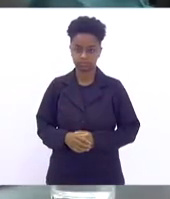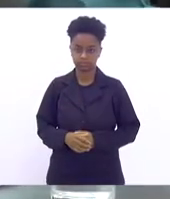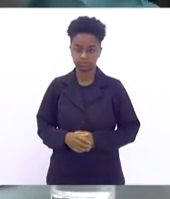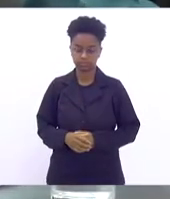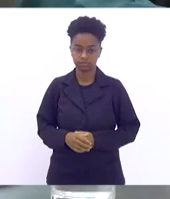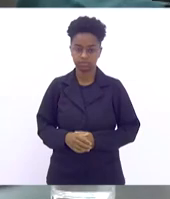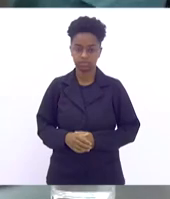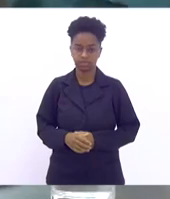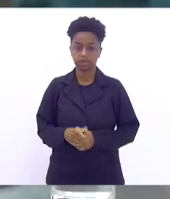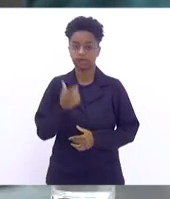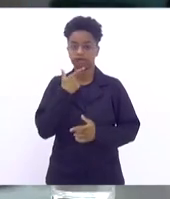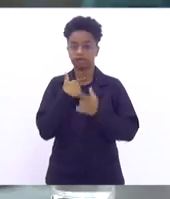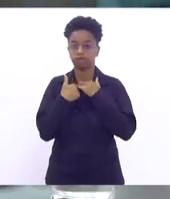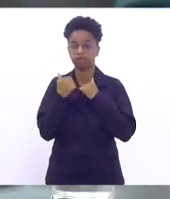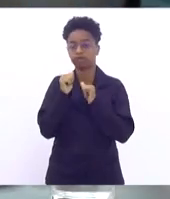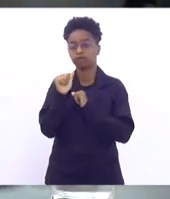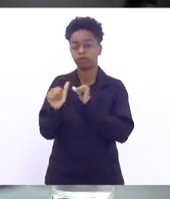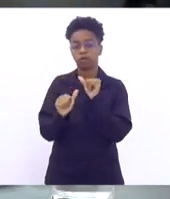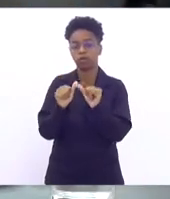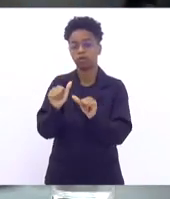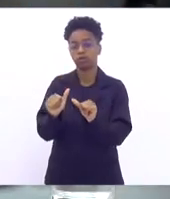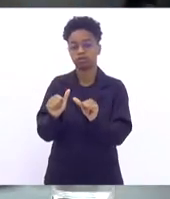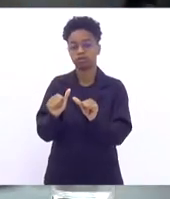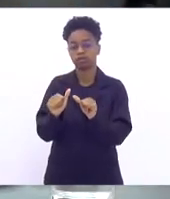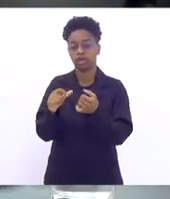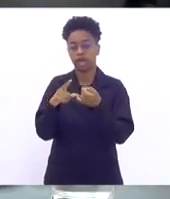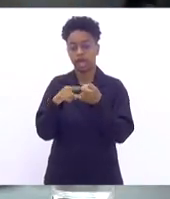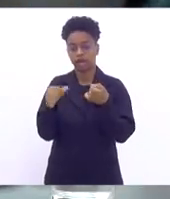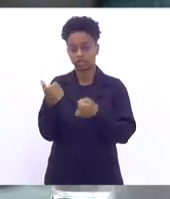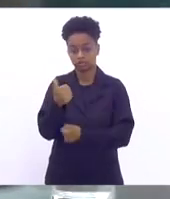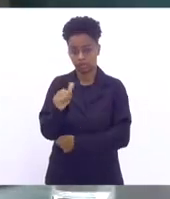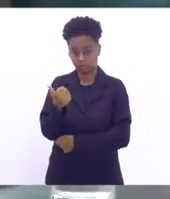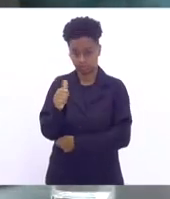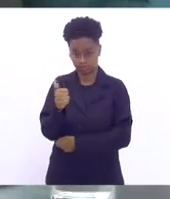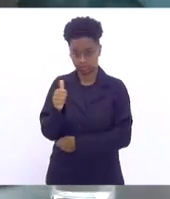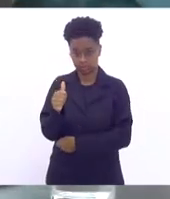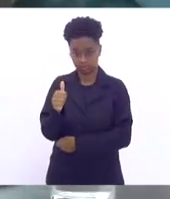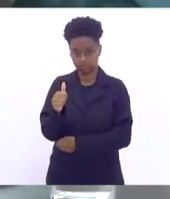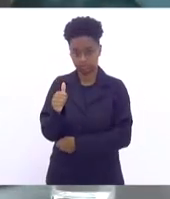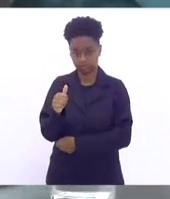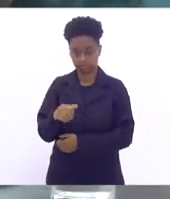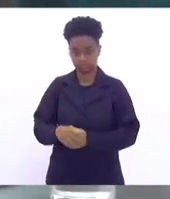ele quer modificar o artigo 11 e